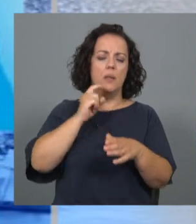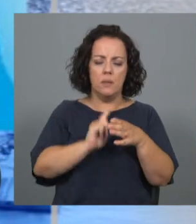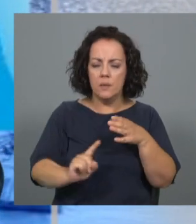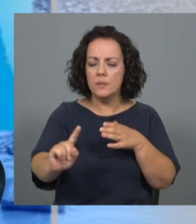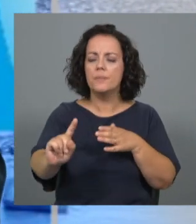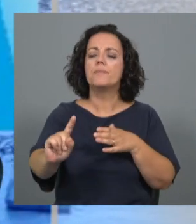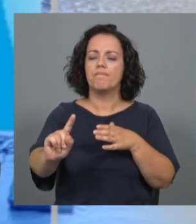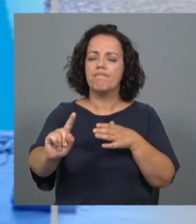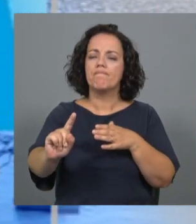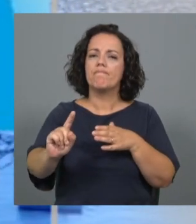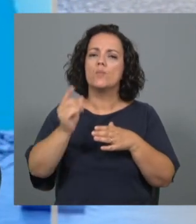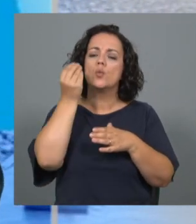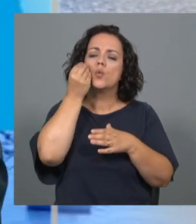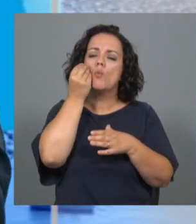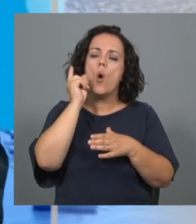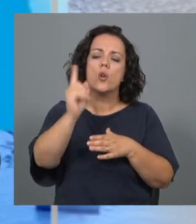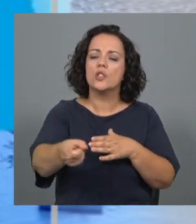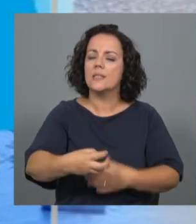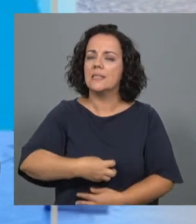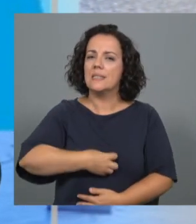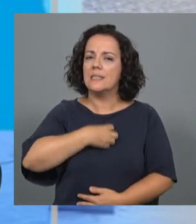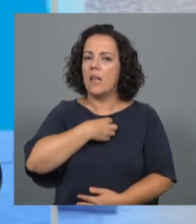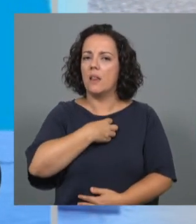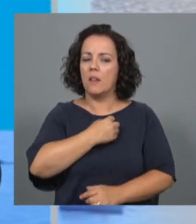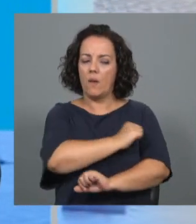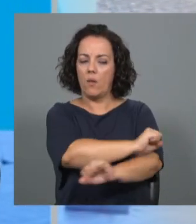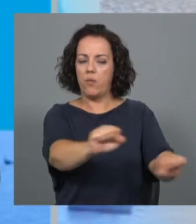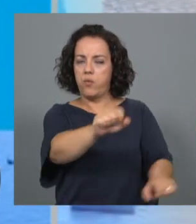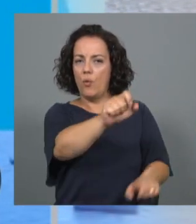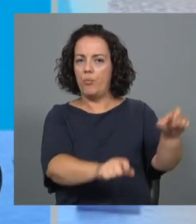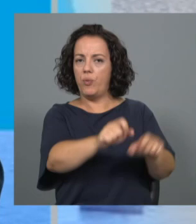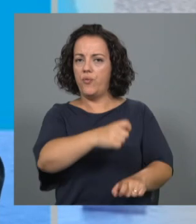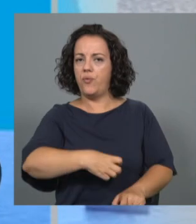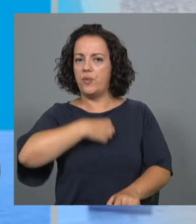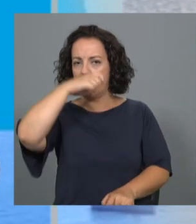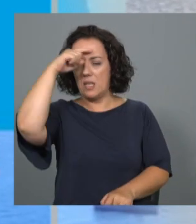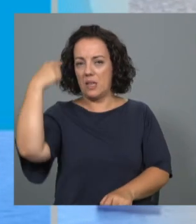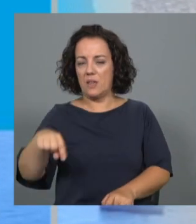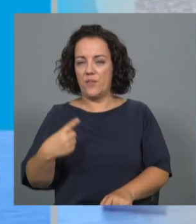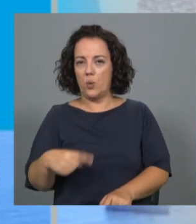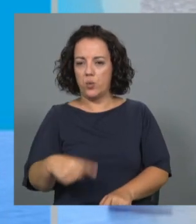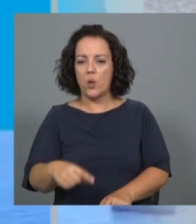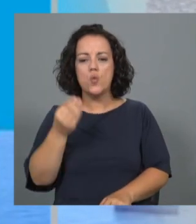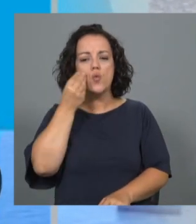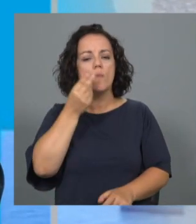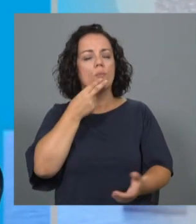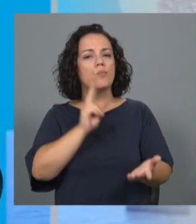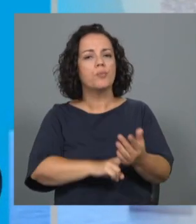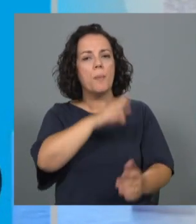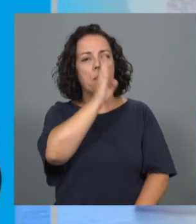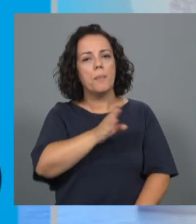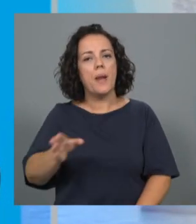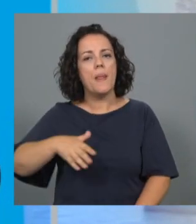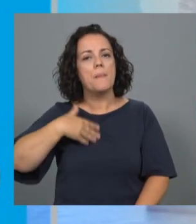sentir as dificuldades do povo, a exercitar a misericórdia, a